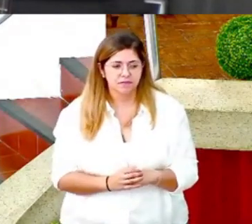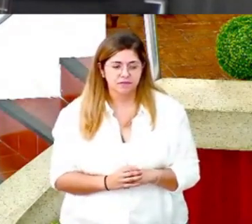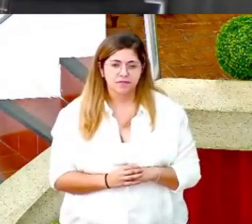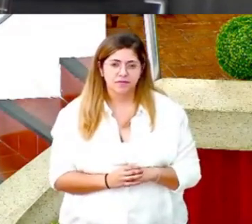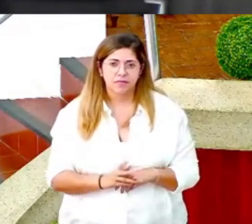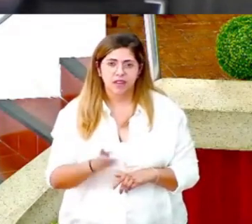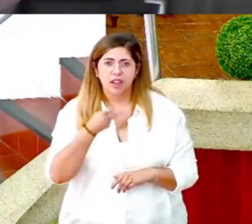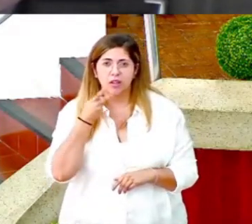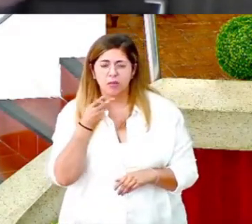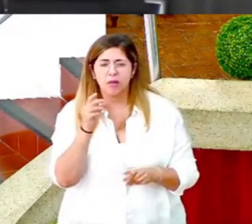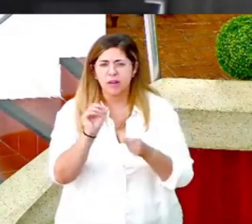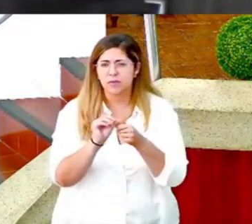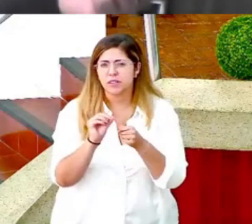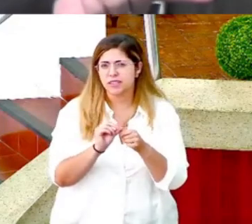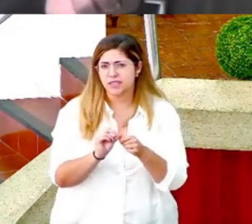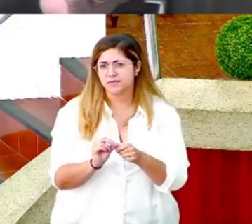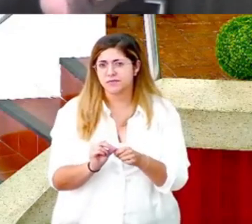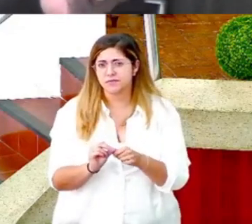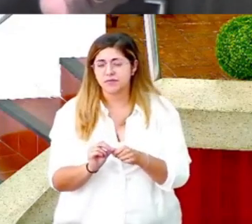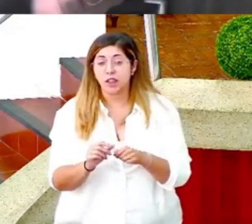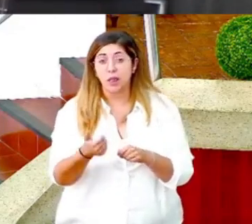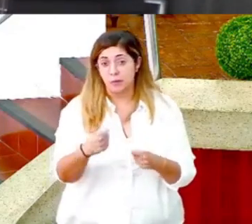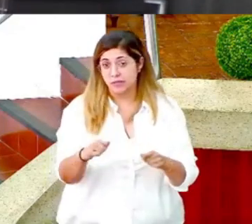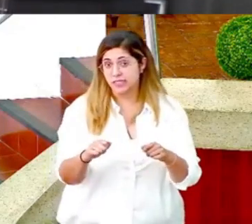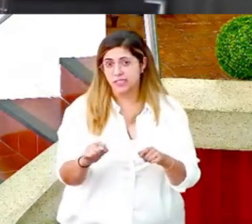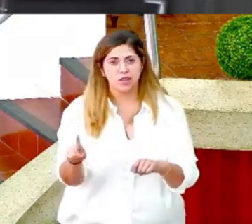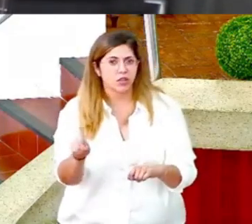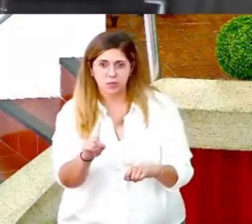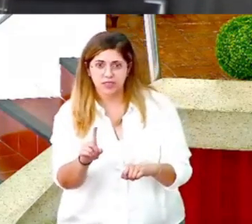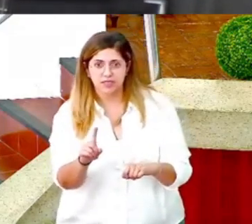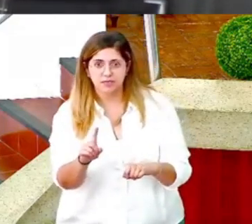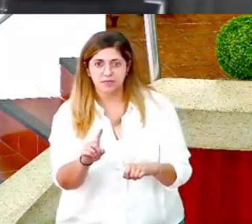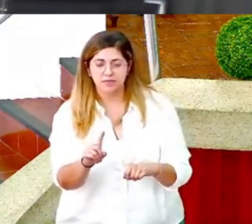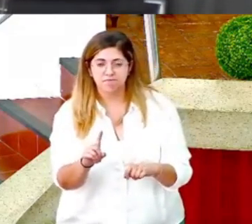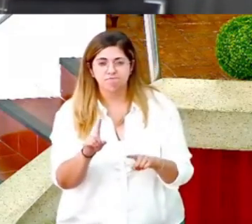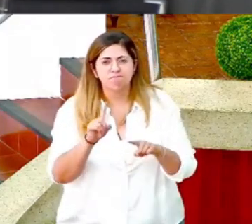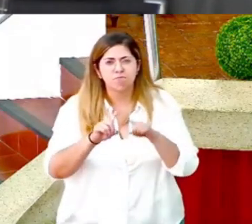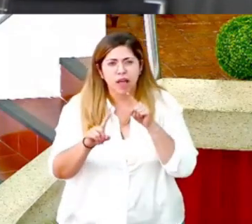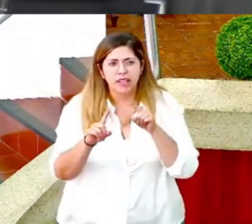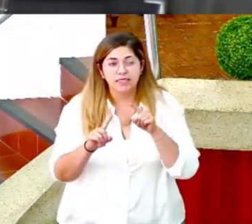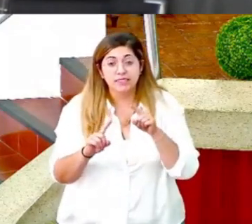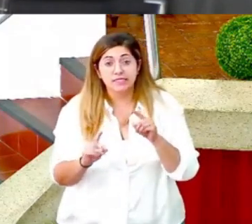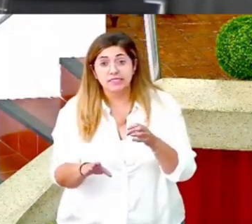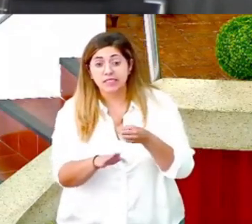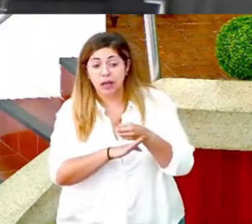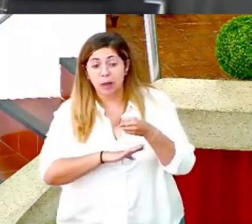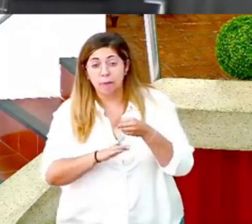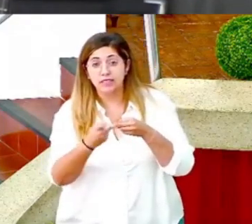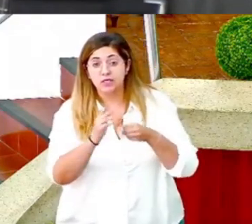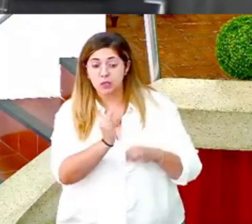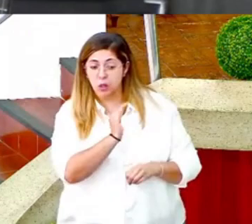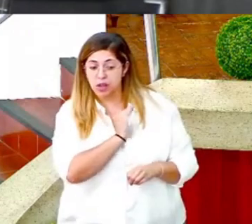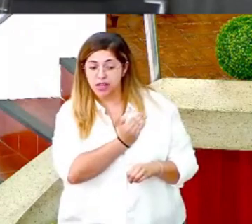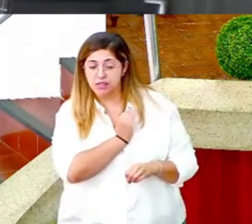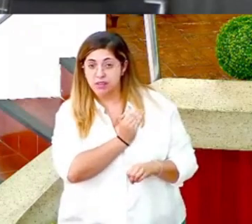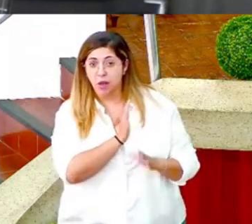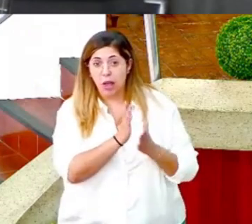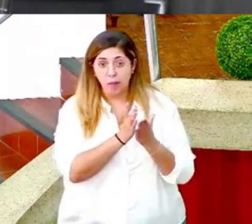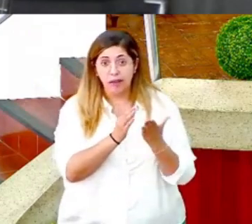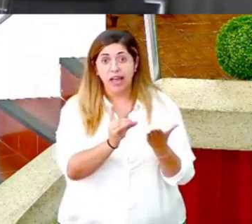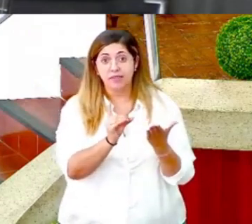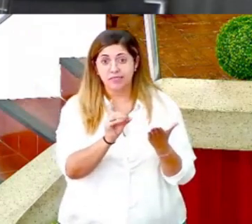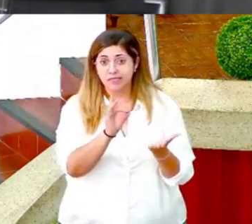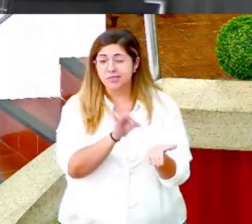que as pessoas devem fazer, o que não devem fazer. Mas o que é a palavra para nós? A palavra para nós é mais do que um livro para